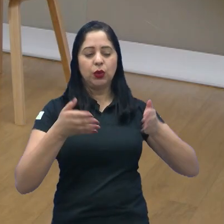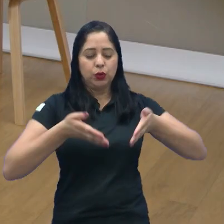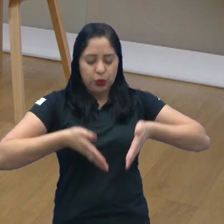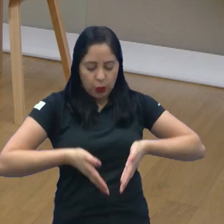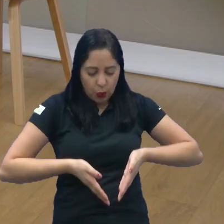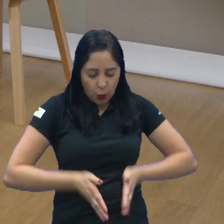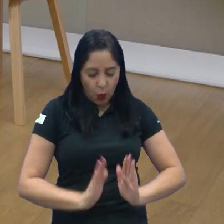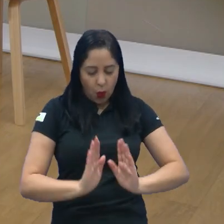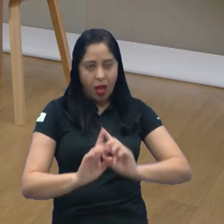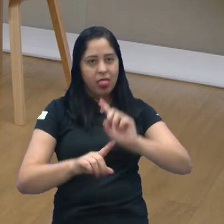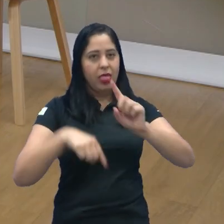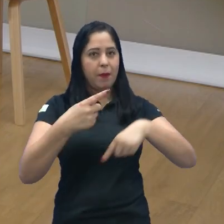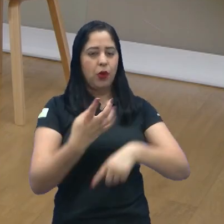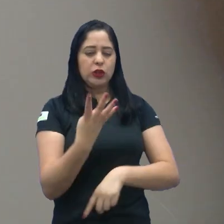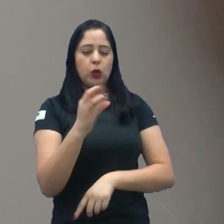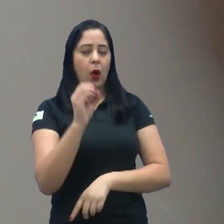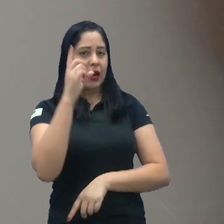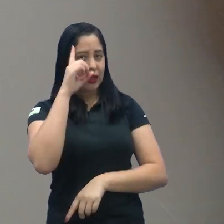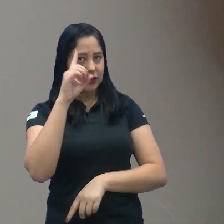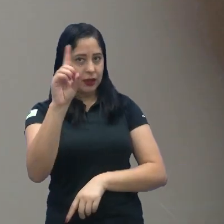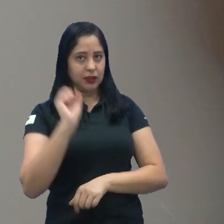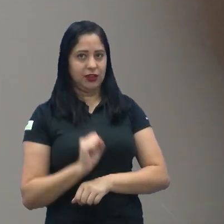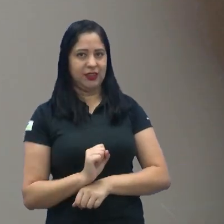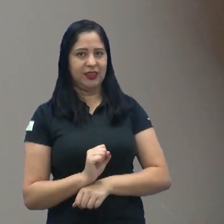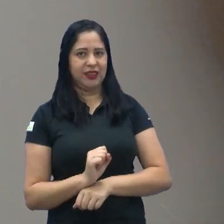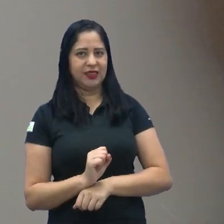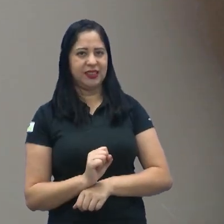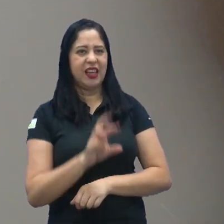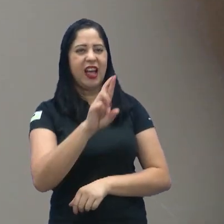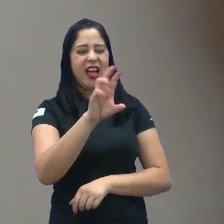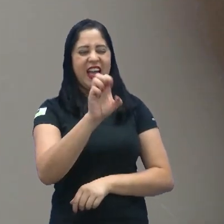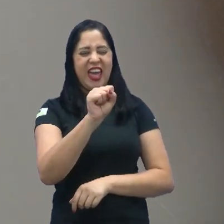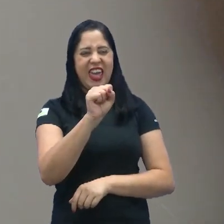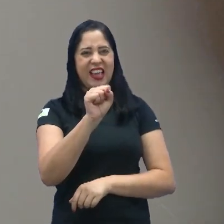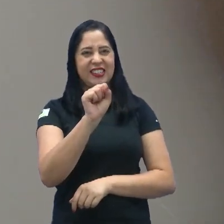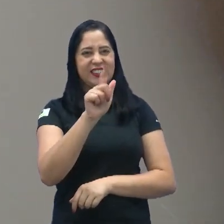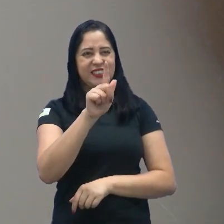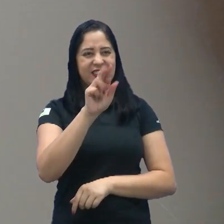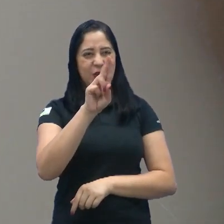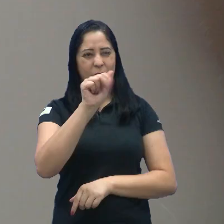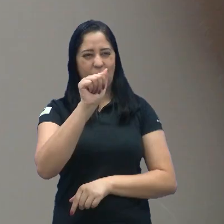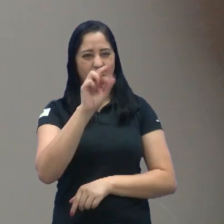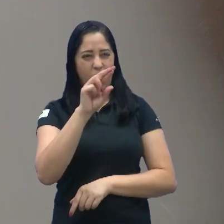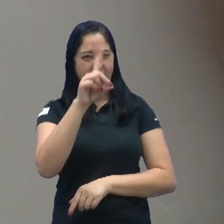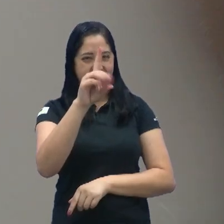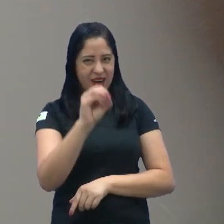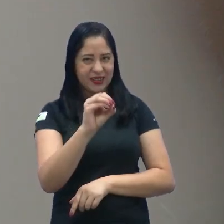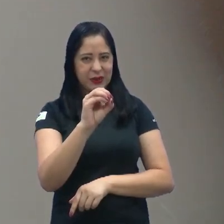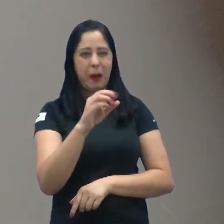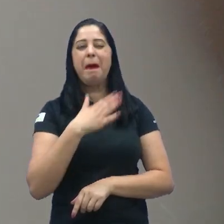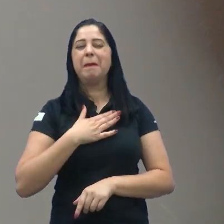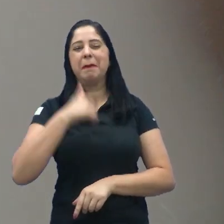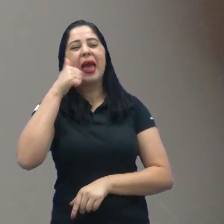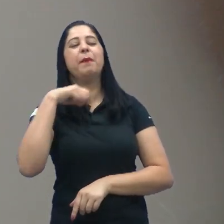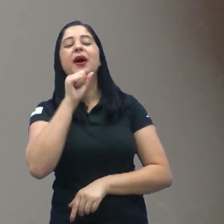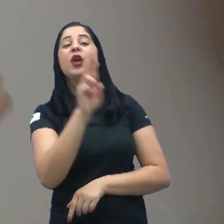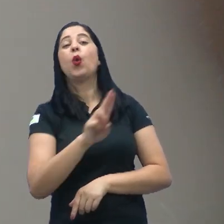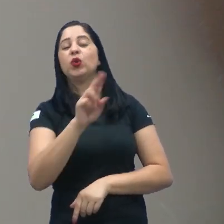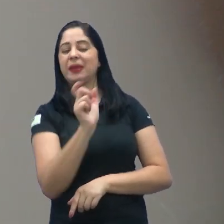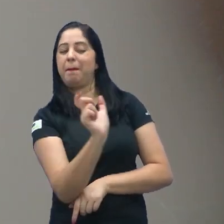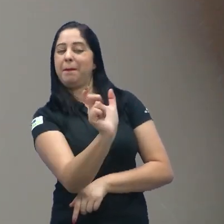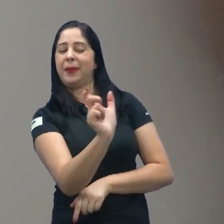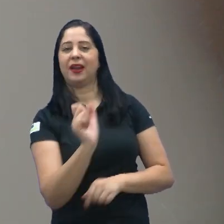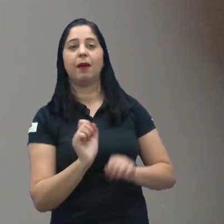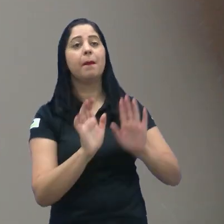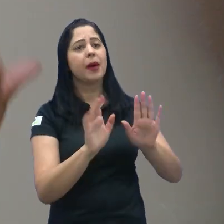As mulheres, as senhoras antigamente falavam assim, tá no resguardo, eles usavam essa expressão, né? Minha mãe ainda usa. Mas enfim, só que